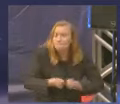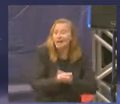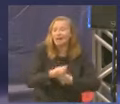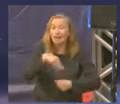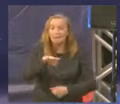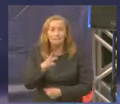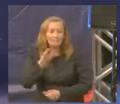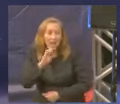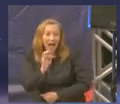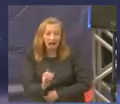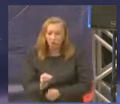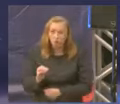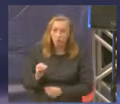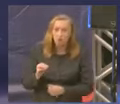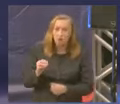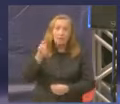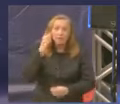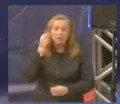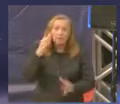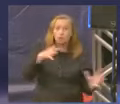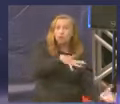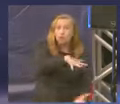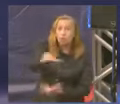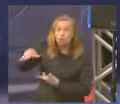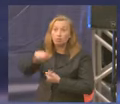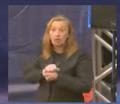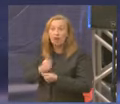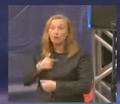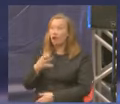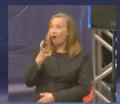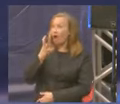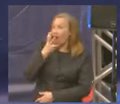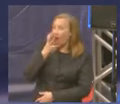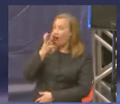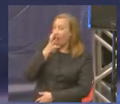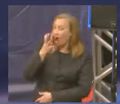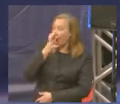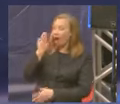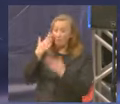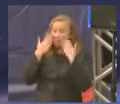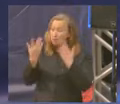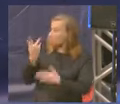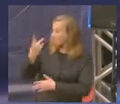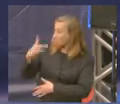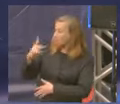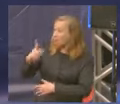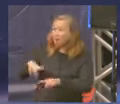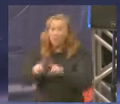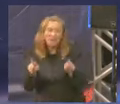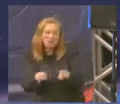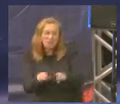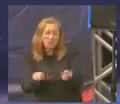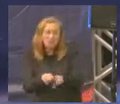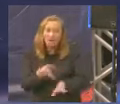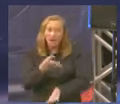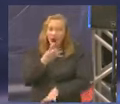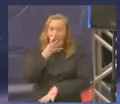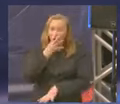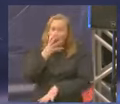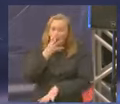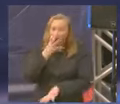macro, pensou o mundo todo, fiquei aqui muito encantado com a apresentação dele, mas também fiquei muito encantado